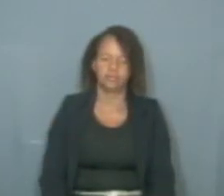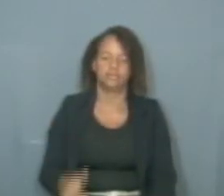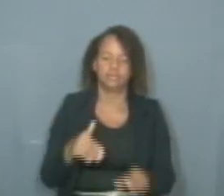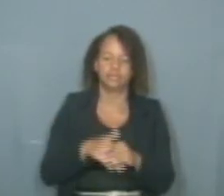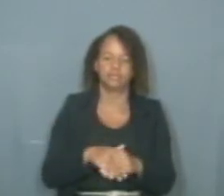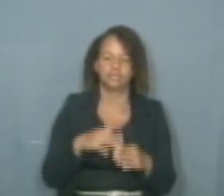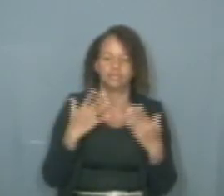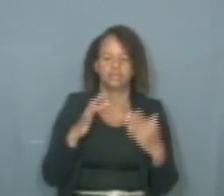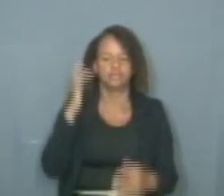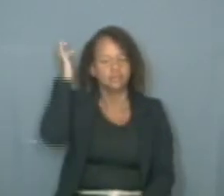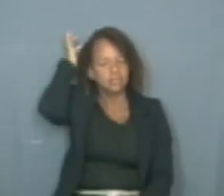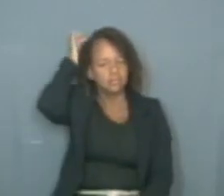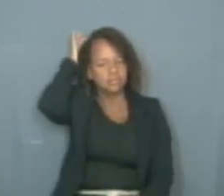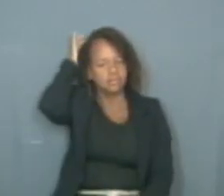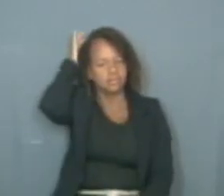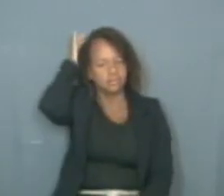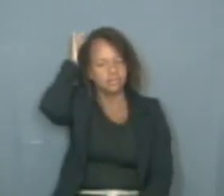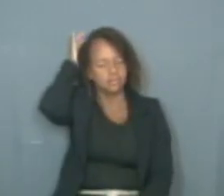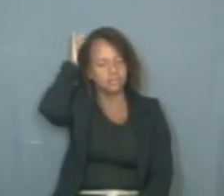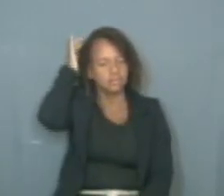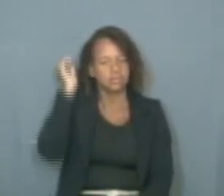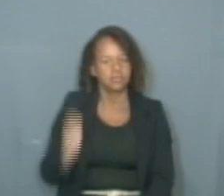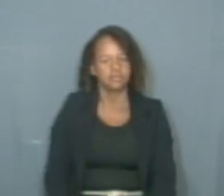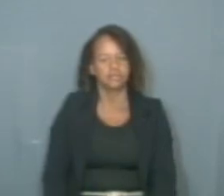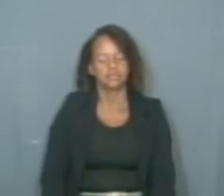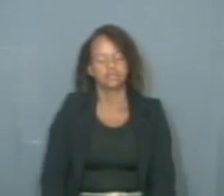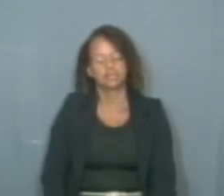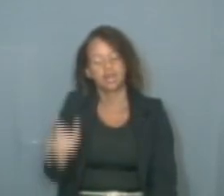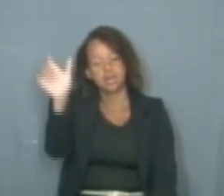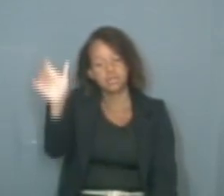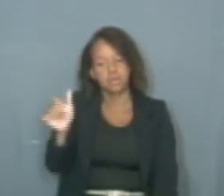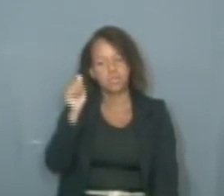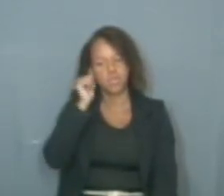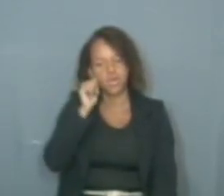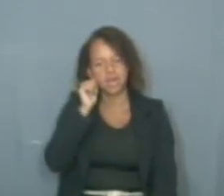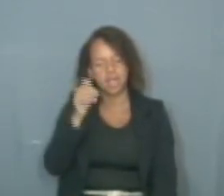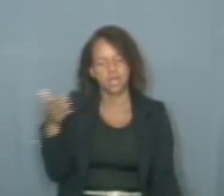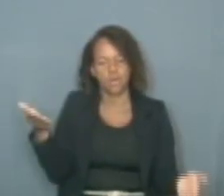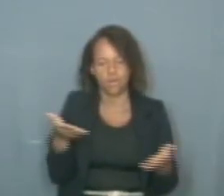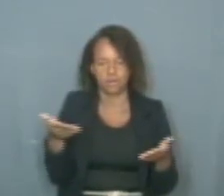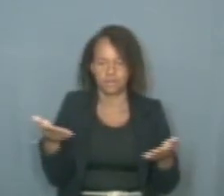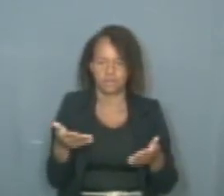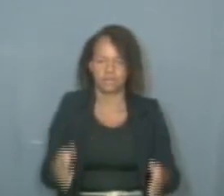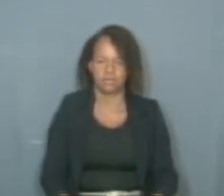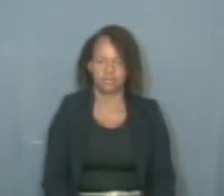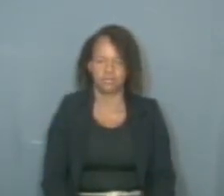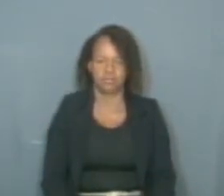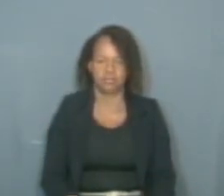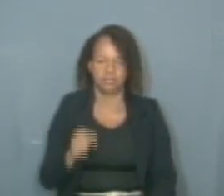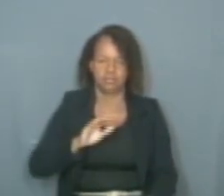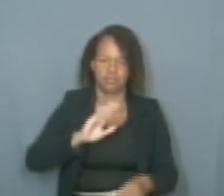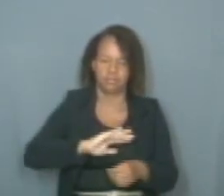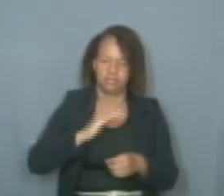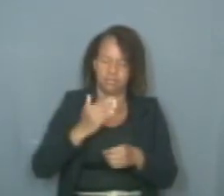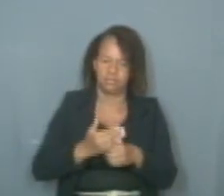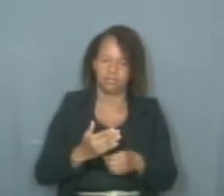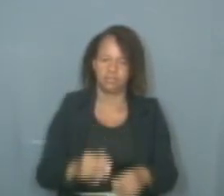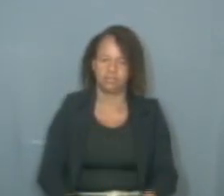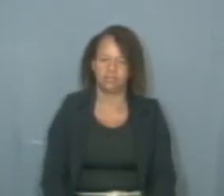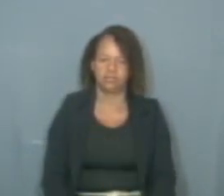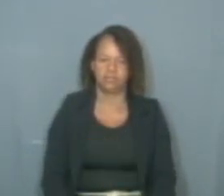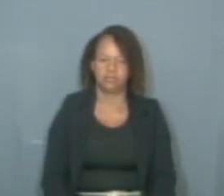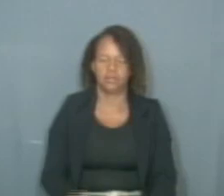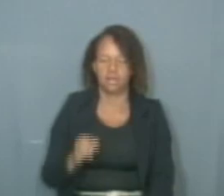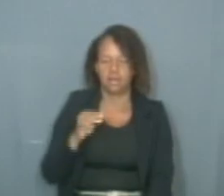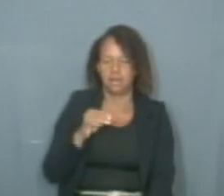de aplausos a uma mulher que se encontra aqui, nesta casa, que se